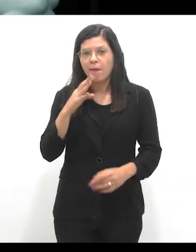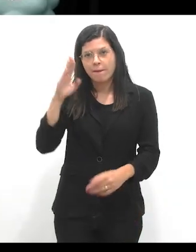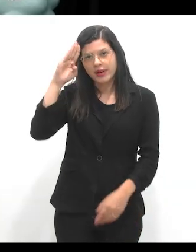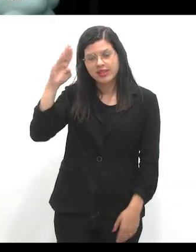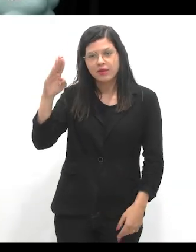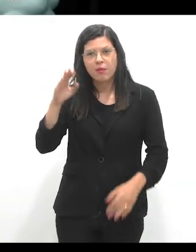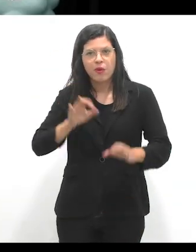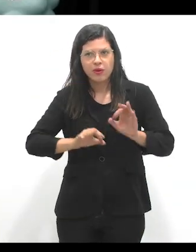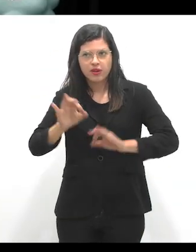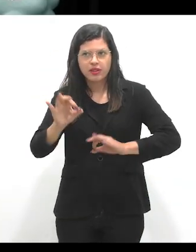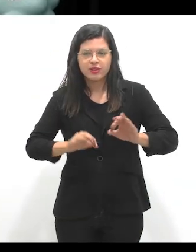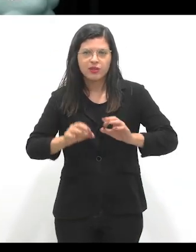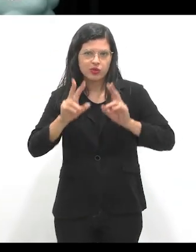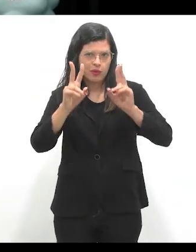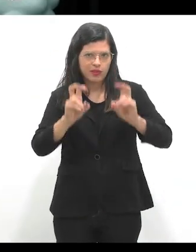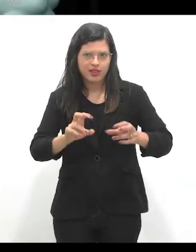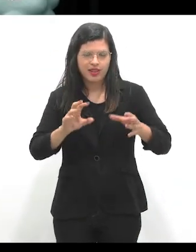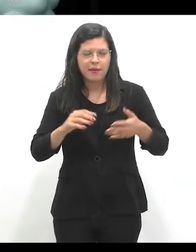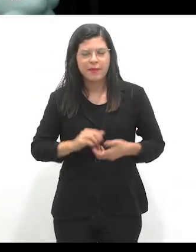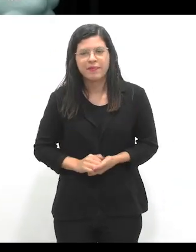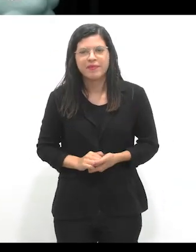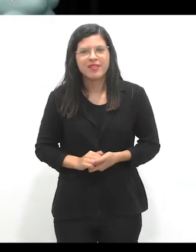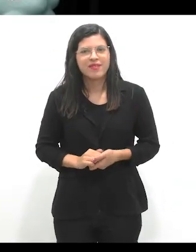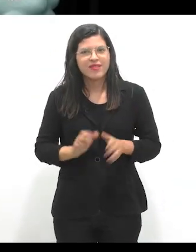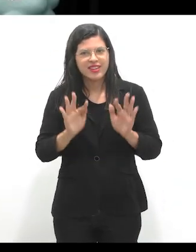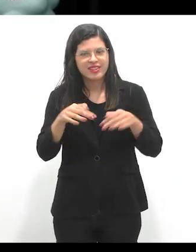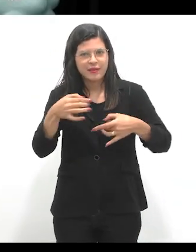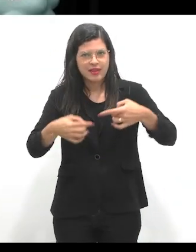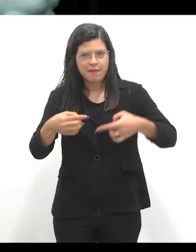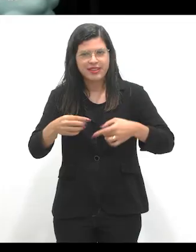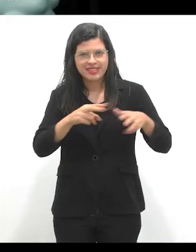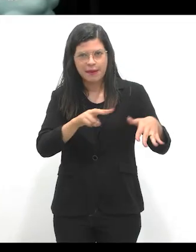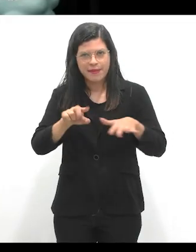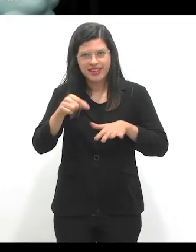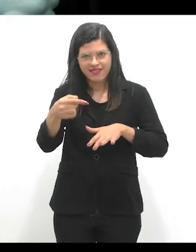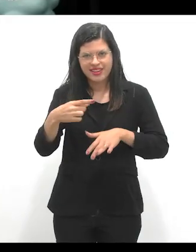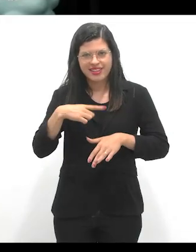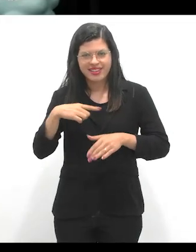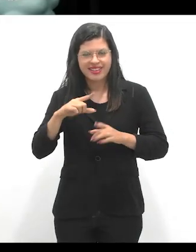nós conhecemos como a maior organização da sociedade civil nesse tema. E